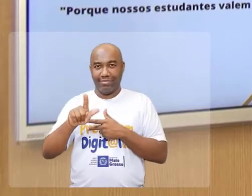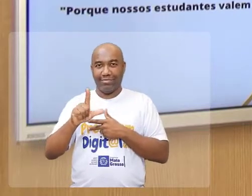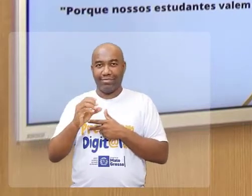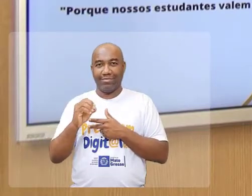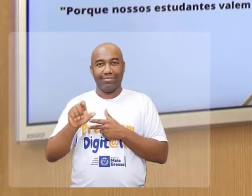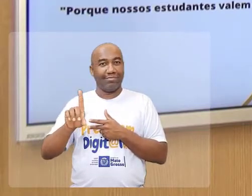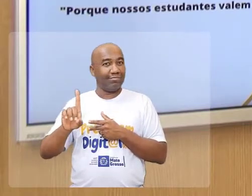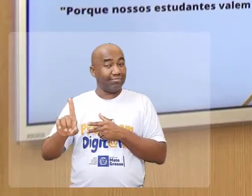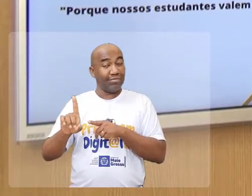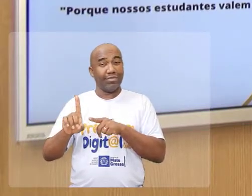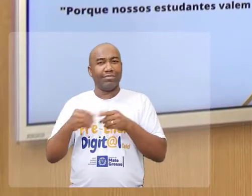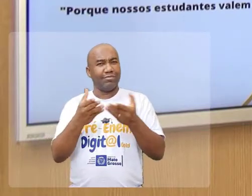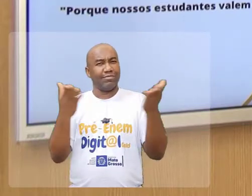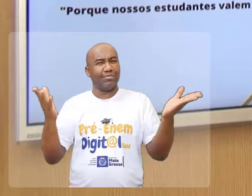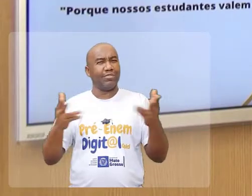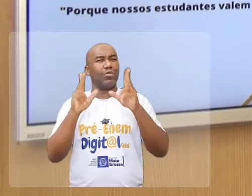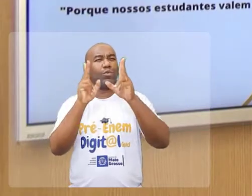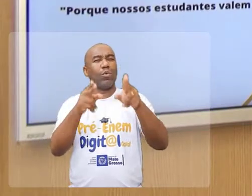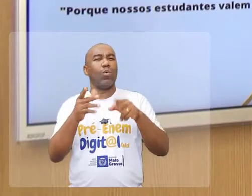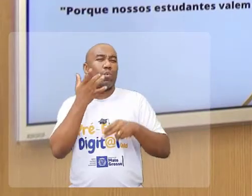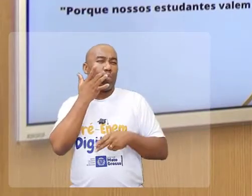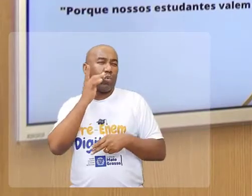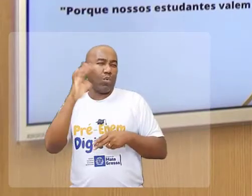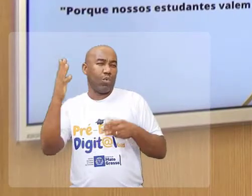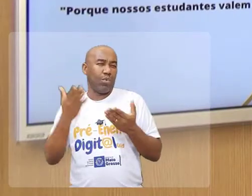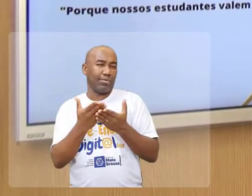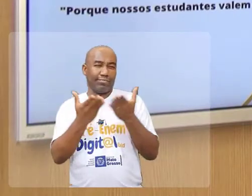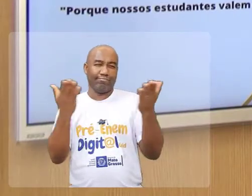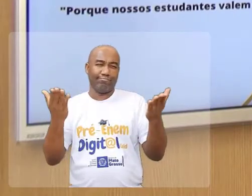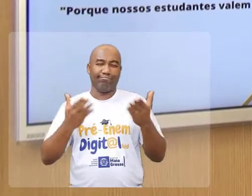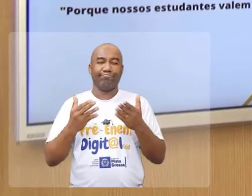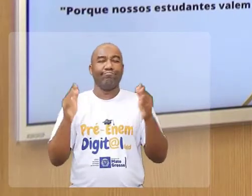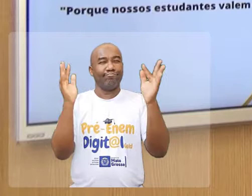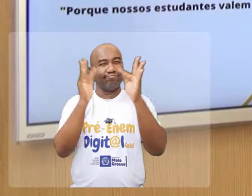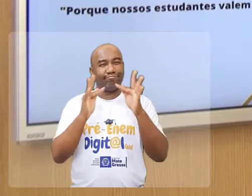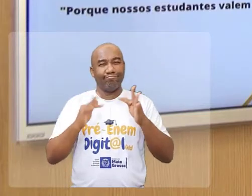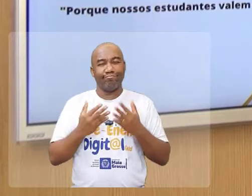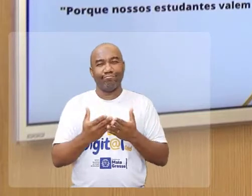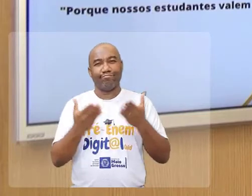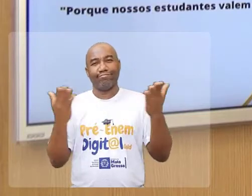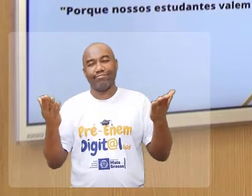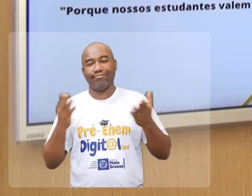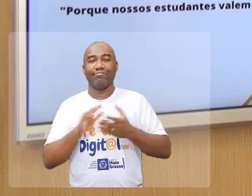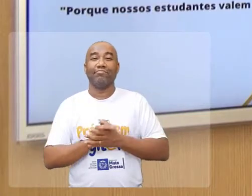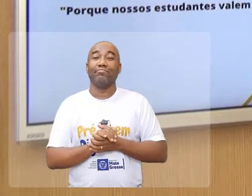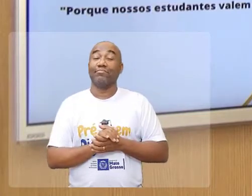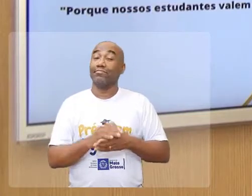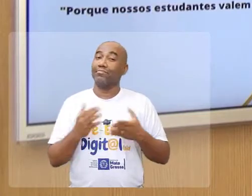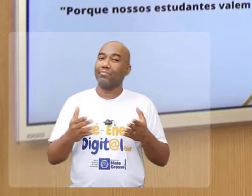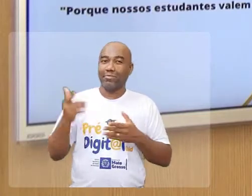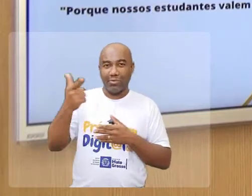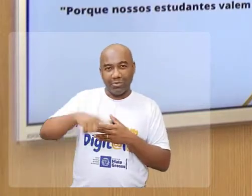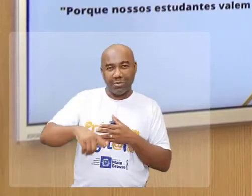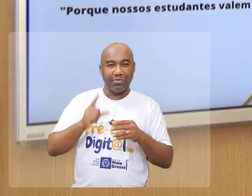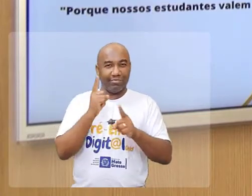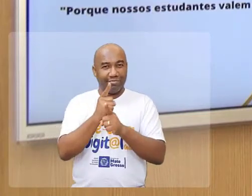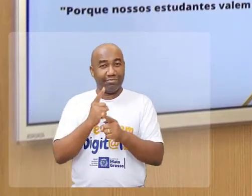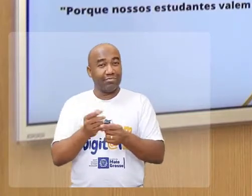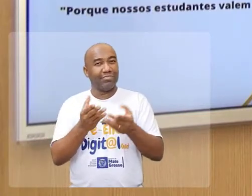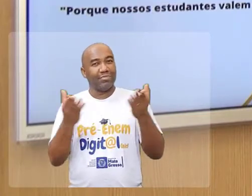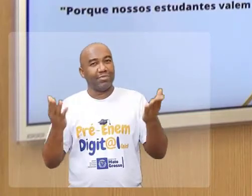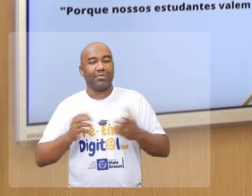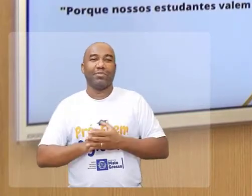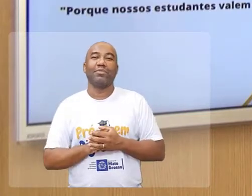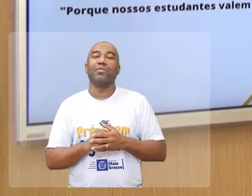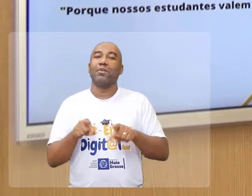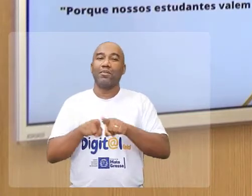para nós, vocês valem ouro. Estamos muito felizes de participar, né, mais uma vez aqui com